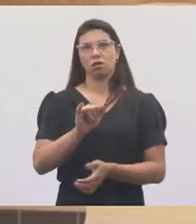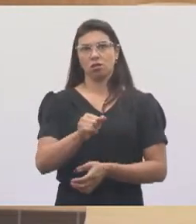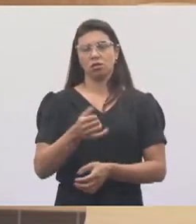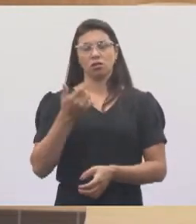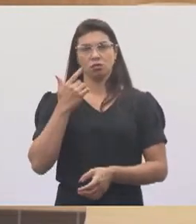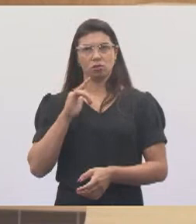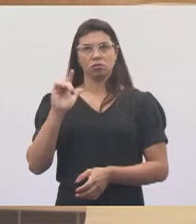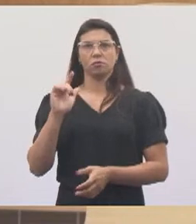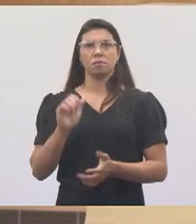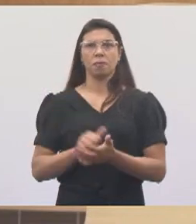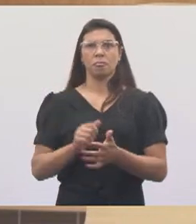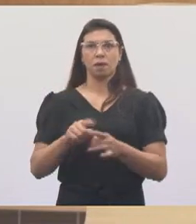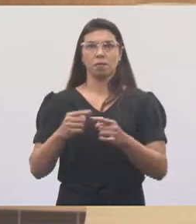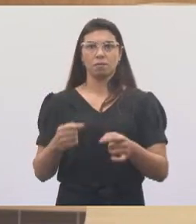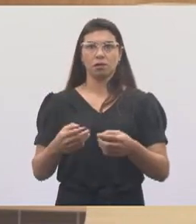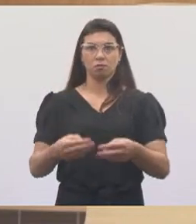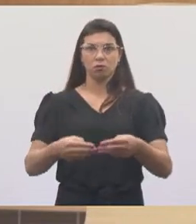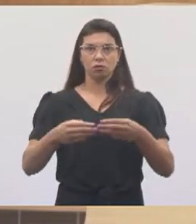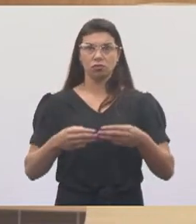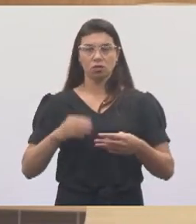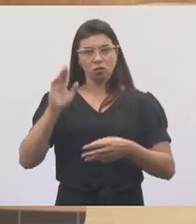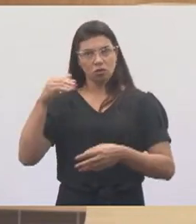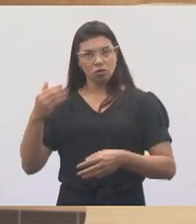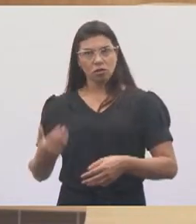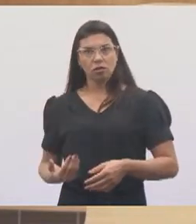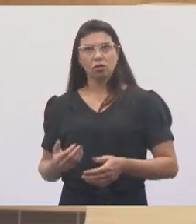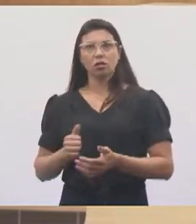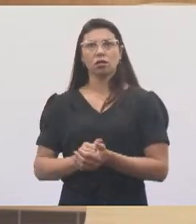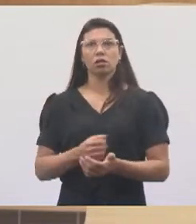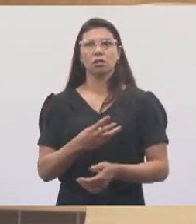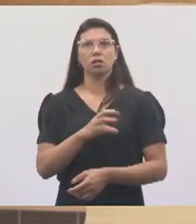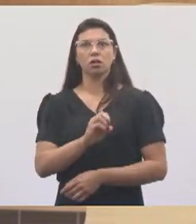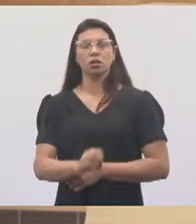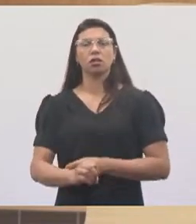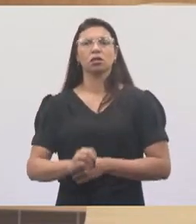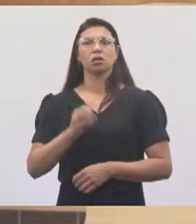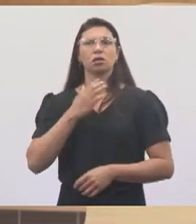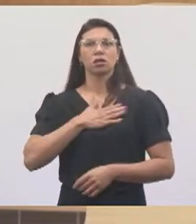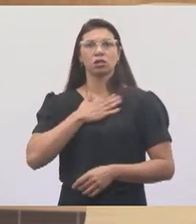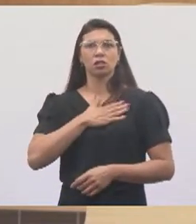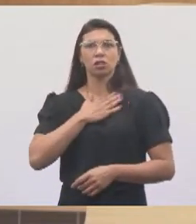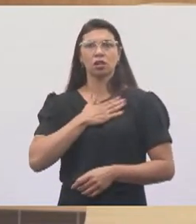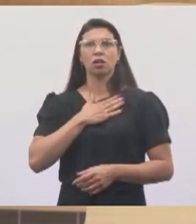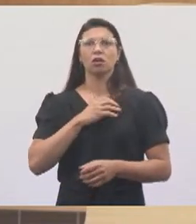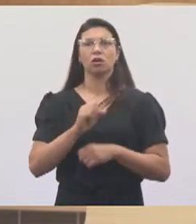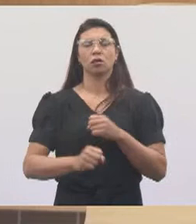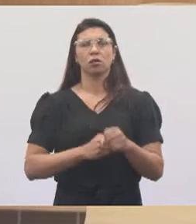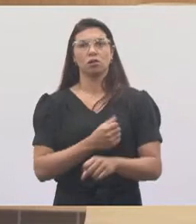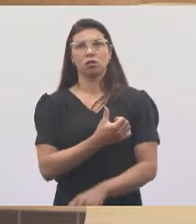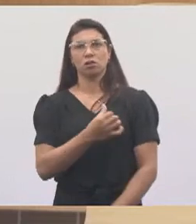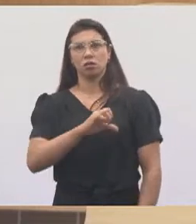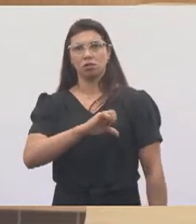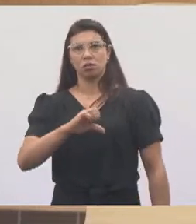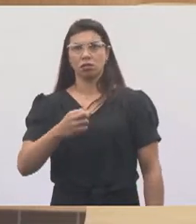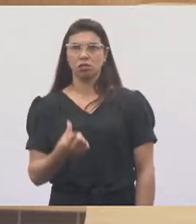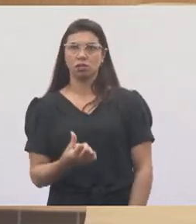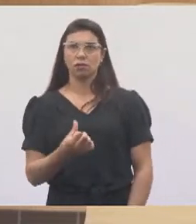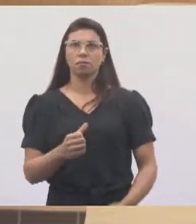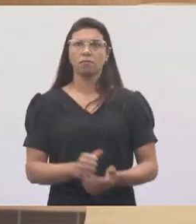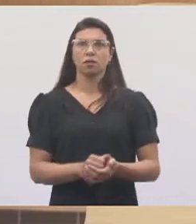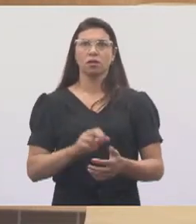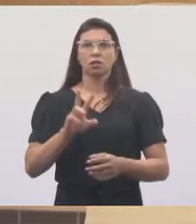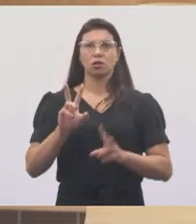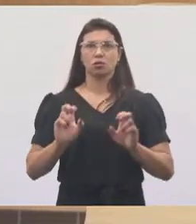Investigações Gerais. Moção congratulatória de 30 de agosto de 1996 pelos excelentes serviços prestados na área de segurança